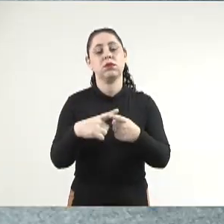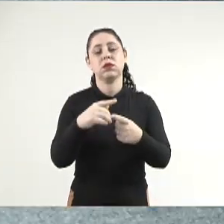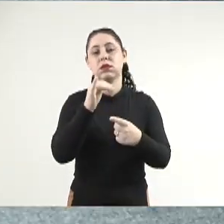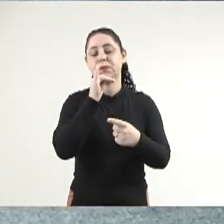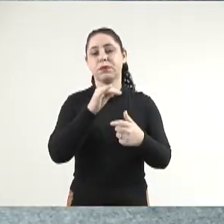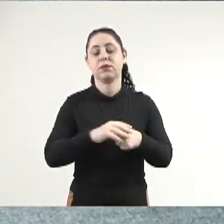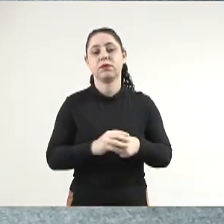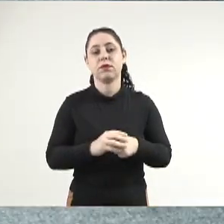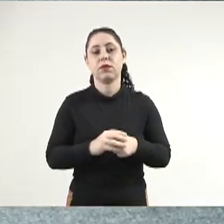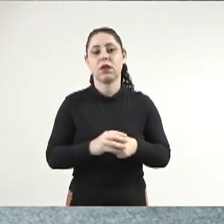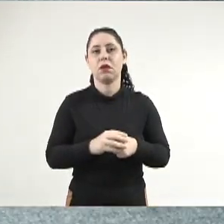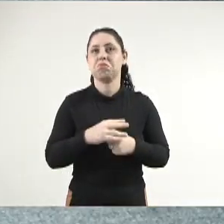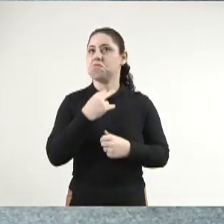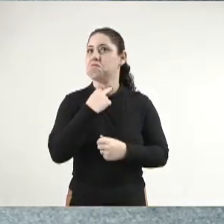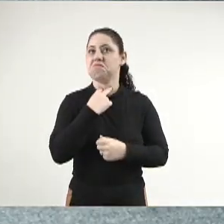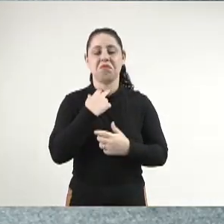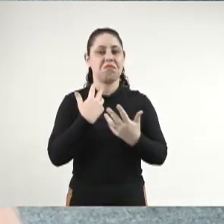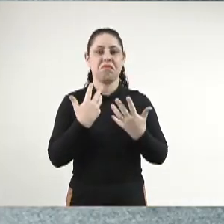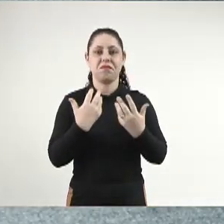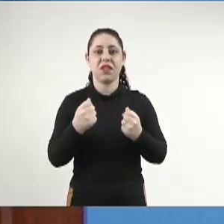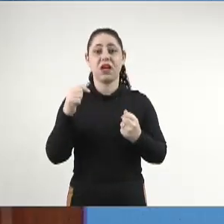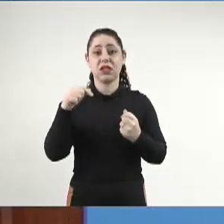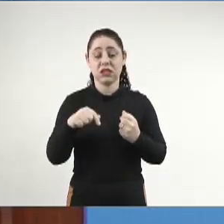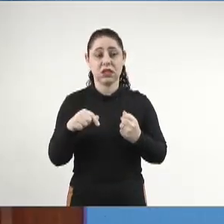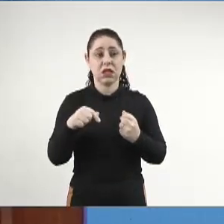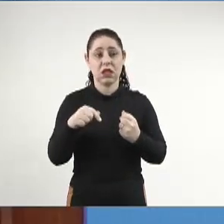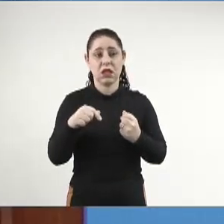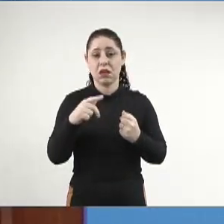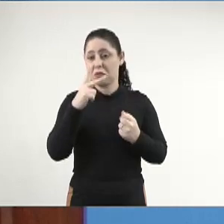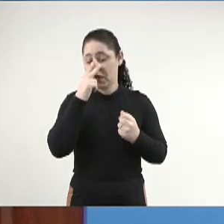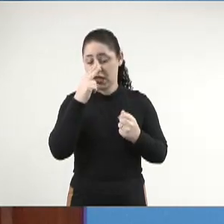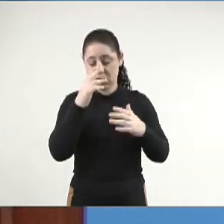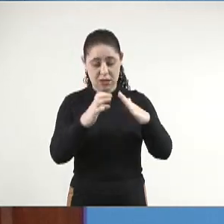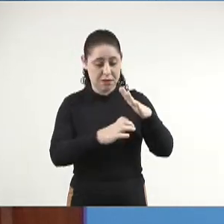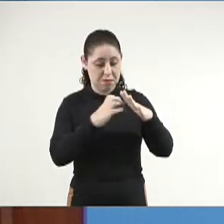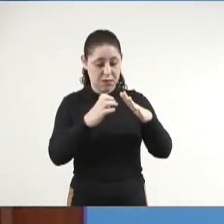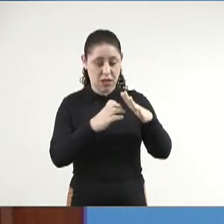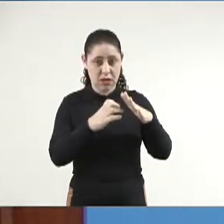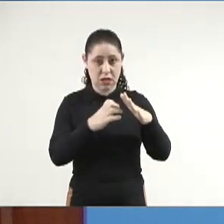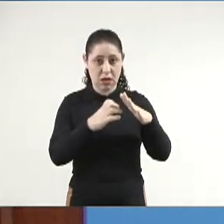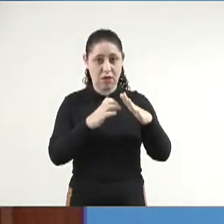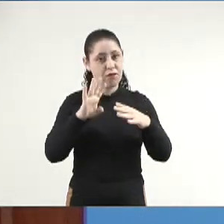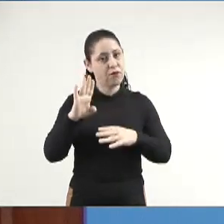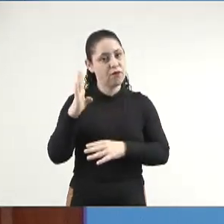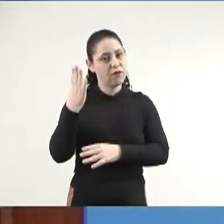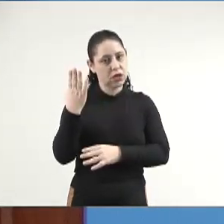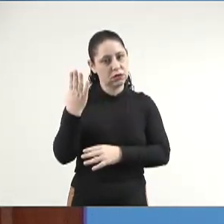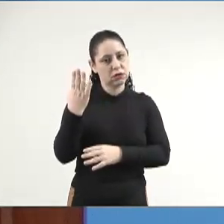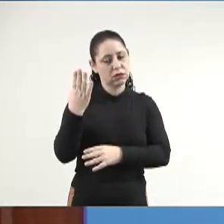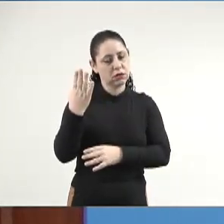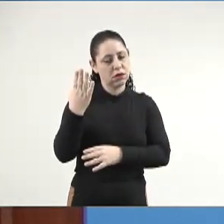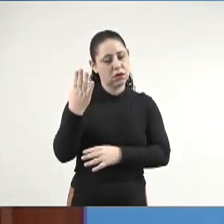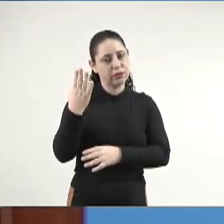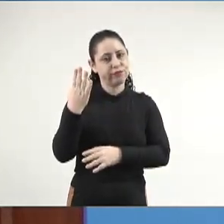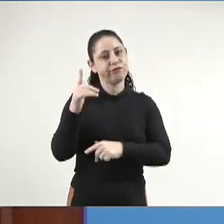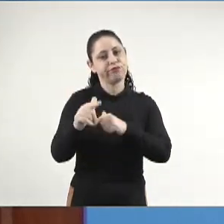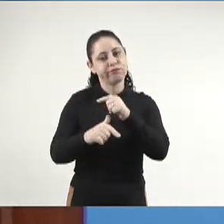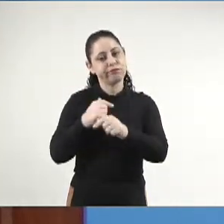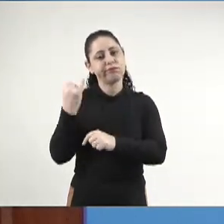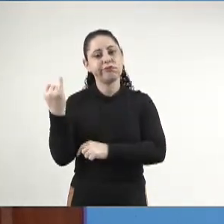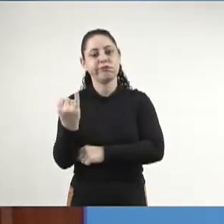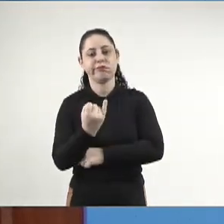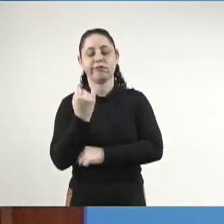porque não dá para permitir, né, que aqui seja um paraíso de empresas clandestinas, de um serviço